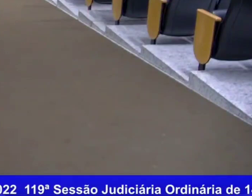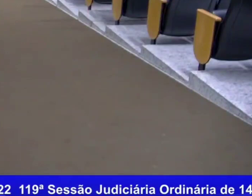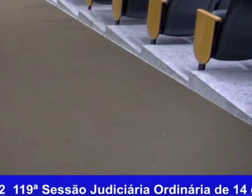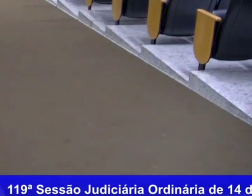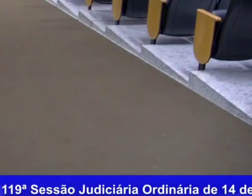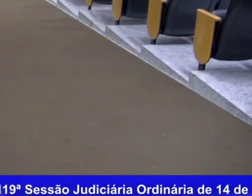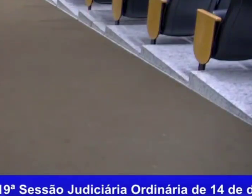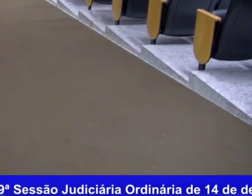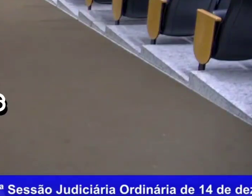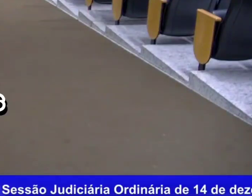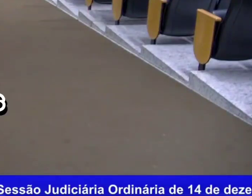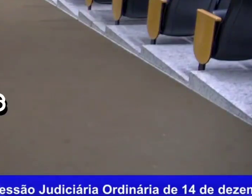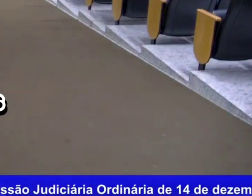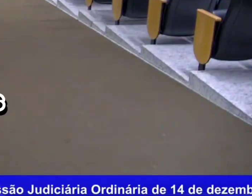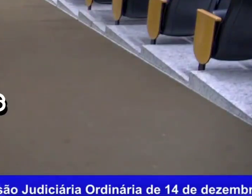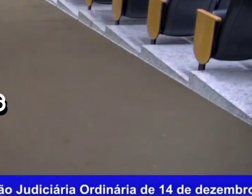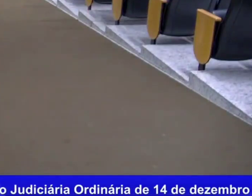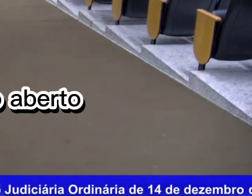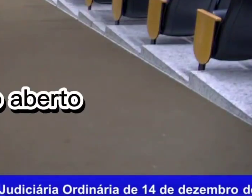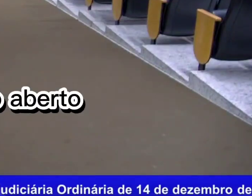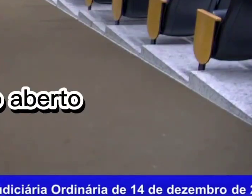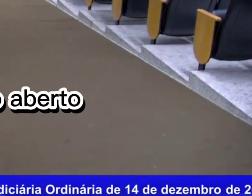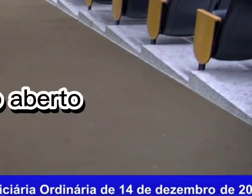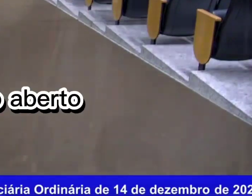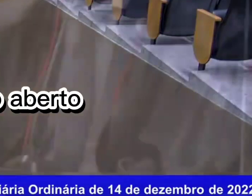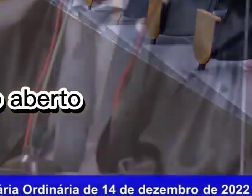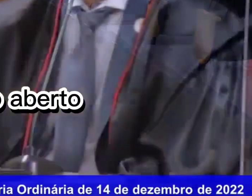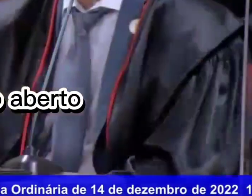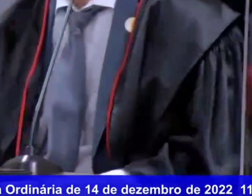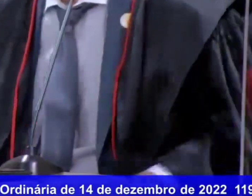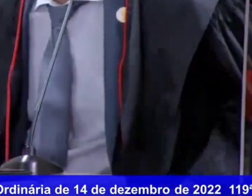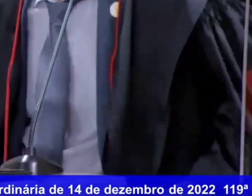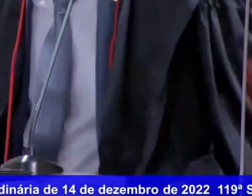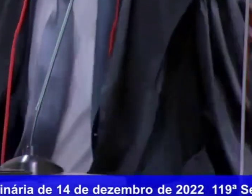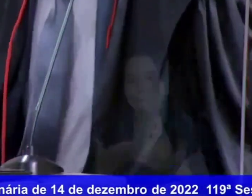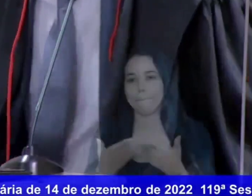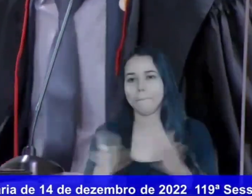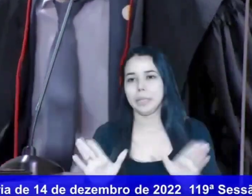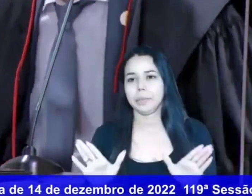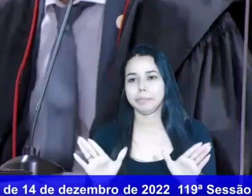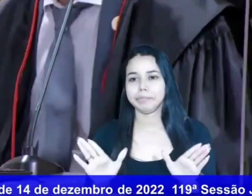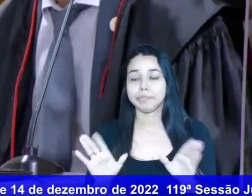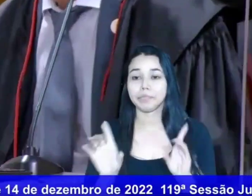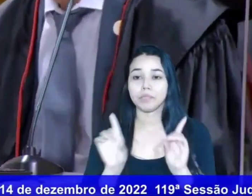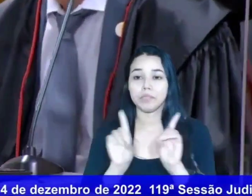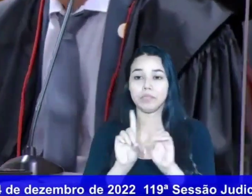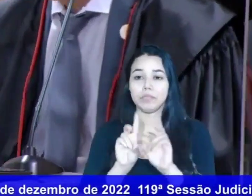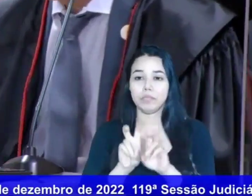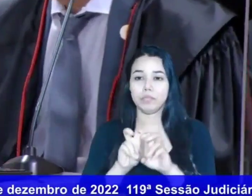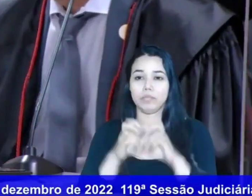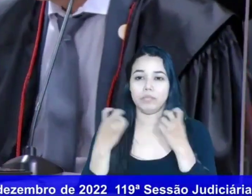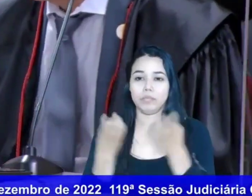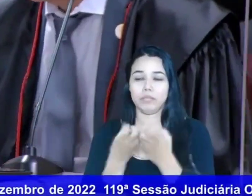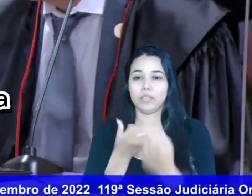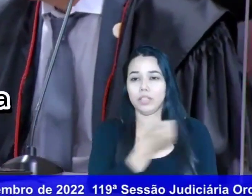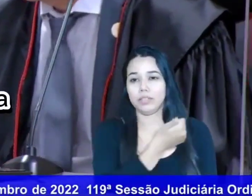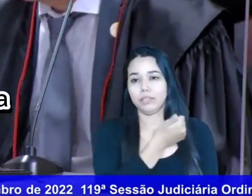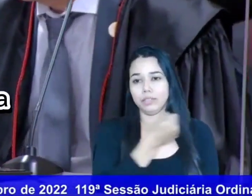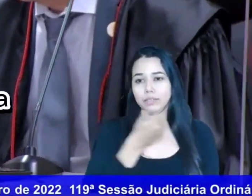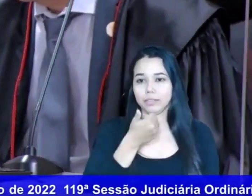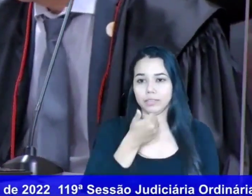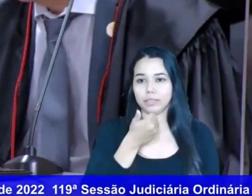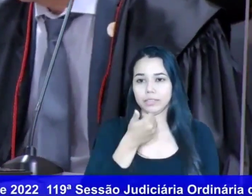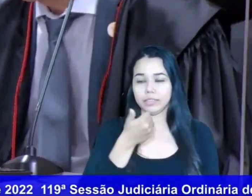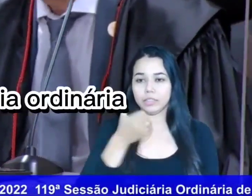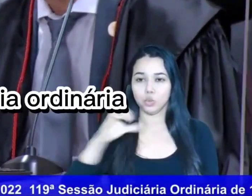Recording in progress. Boa tarde a todos. Havendo quórum, declaro aberto A mesa, desembargador Gilberto Pinheiro. centésima